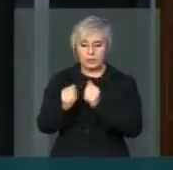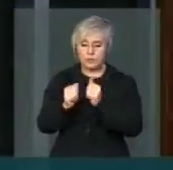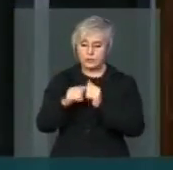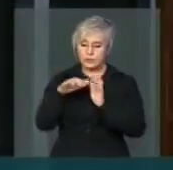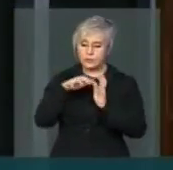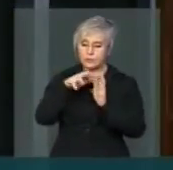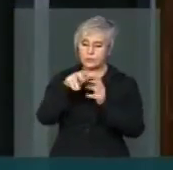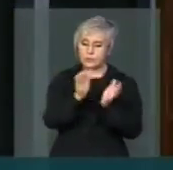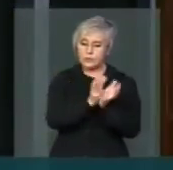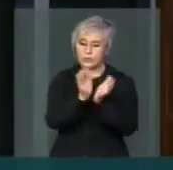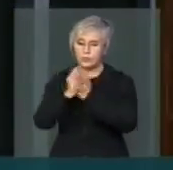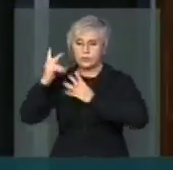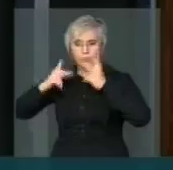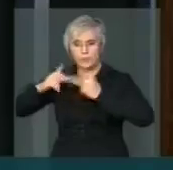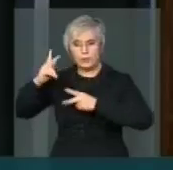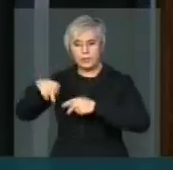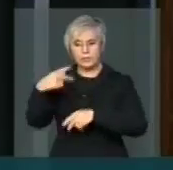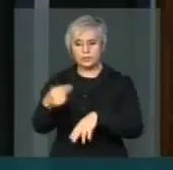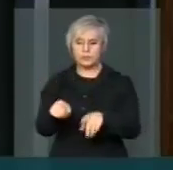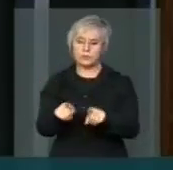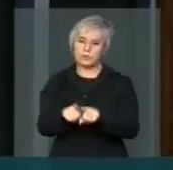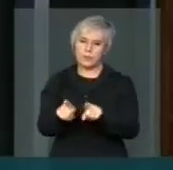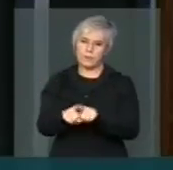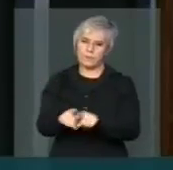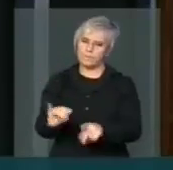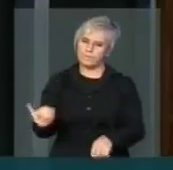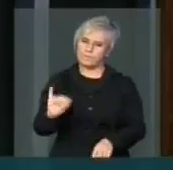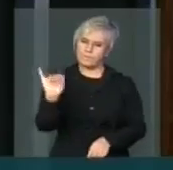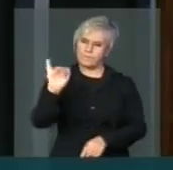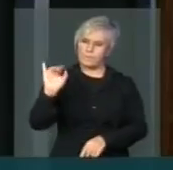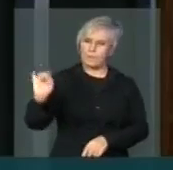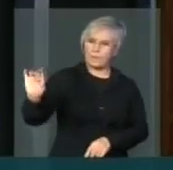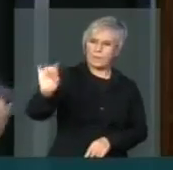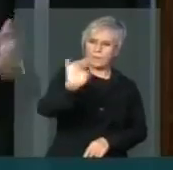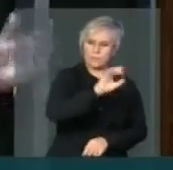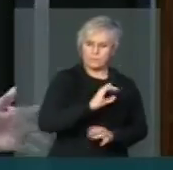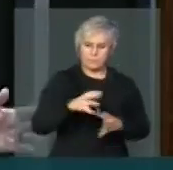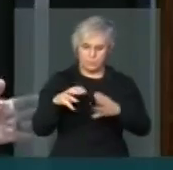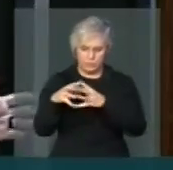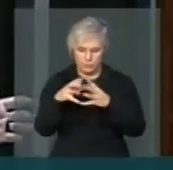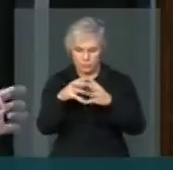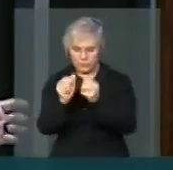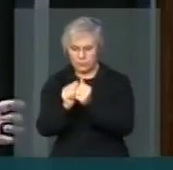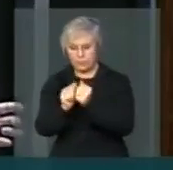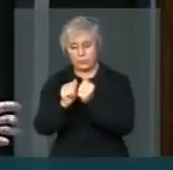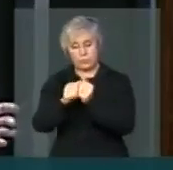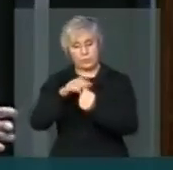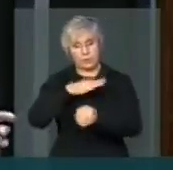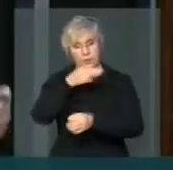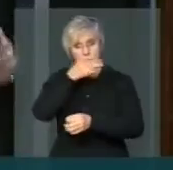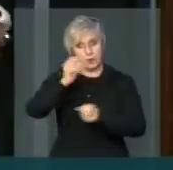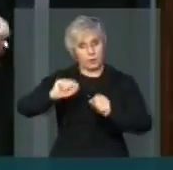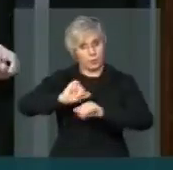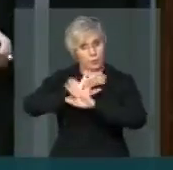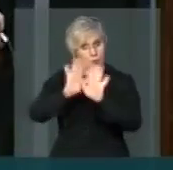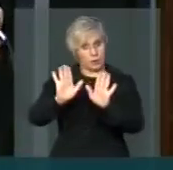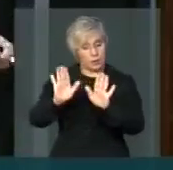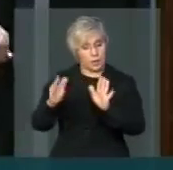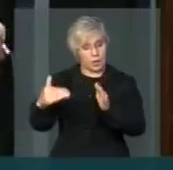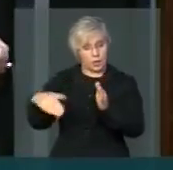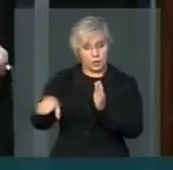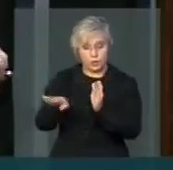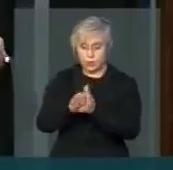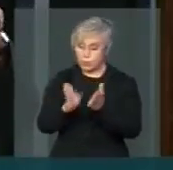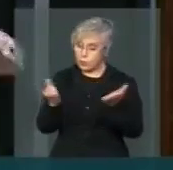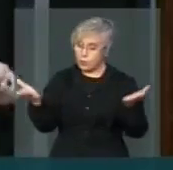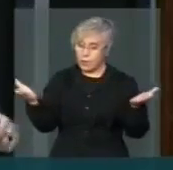partidário e o mundo político. E é importante que cada organização partidária tem uma posição clara quanto a isso. Chegou a